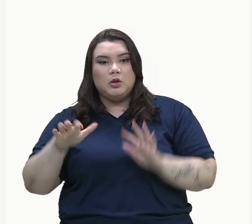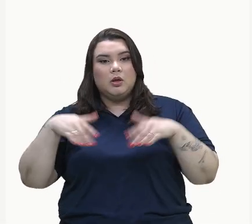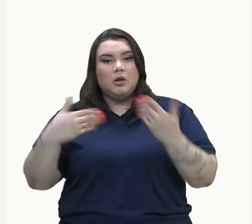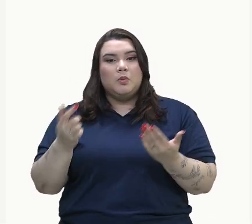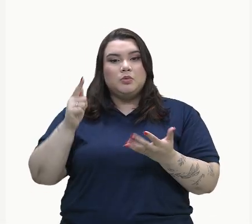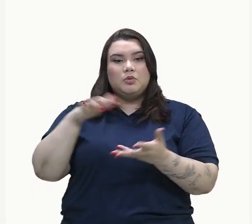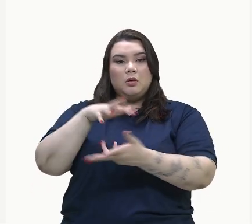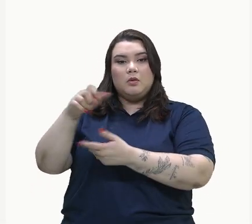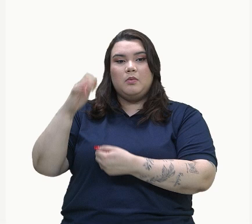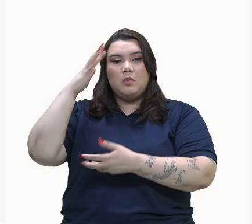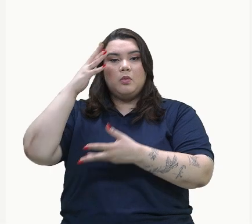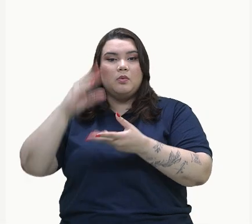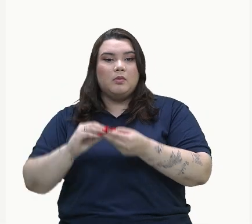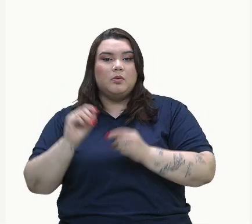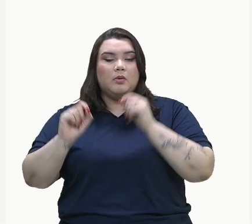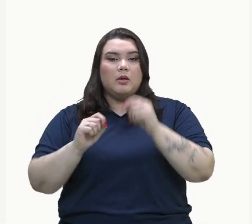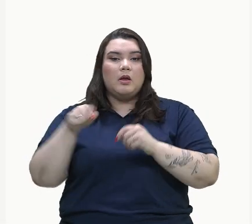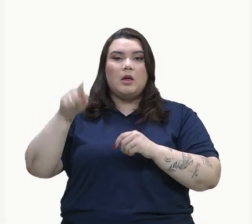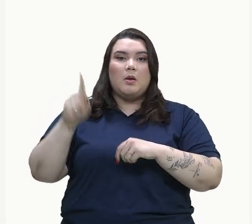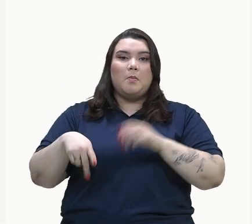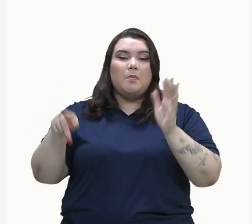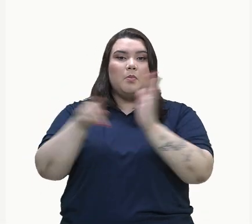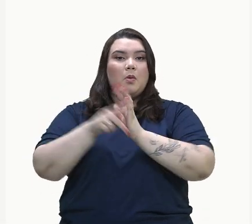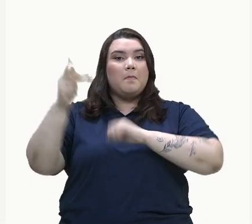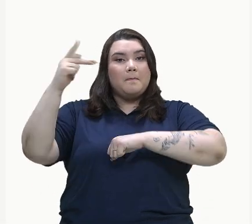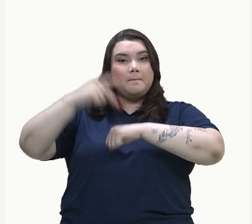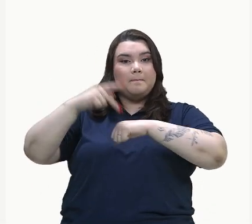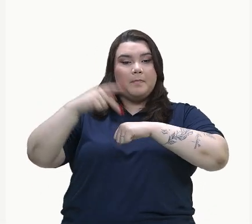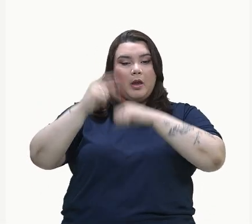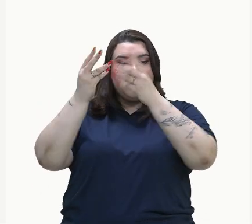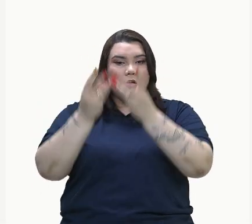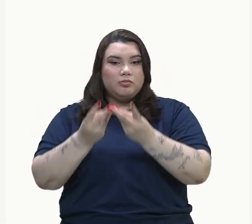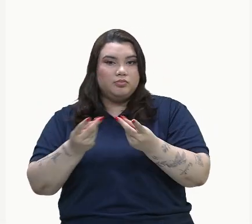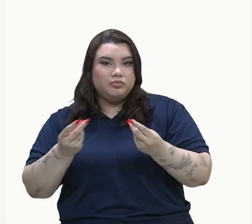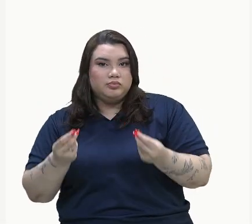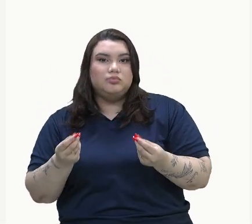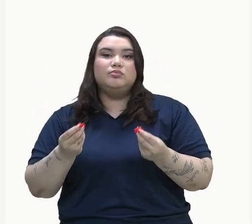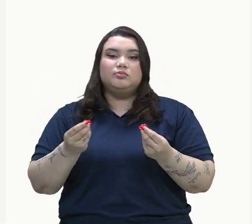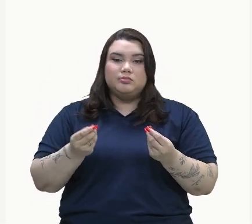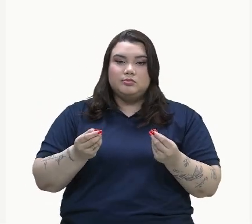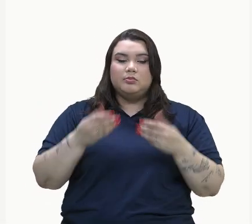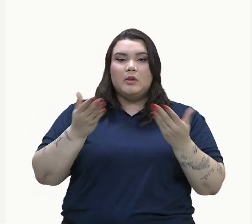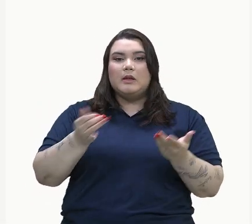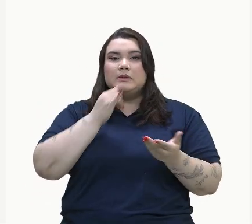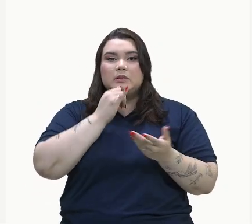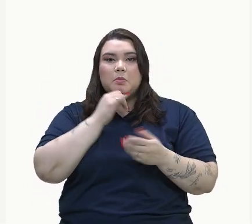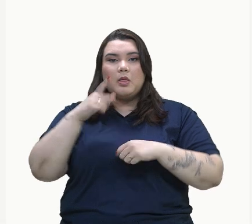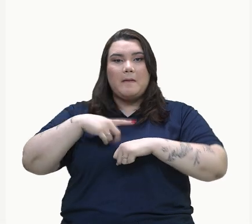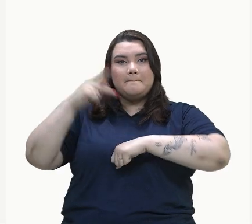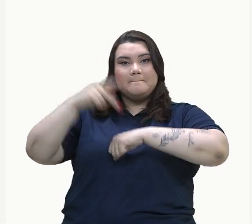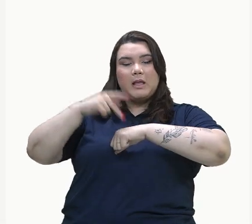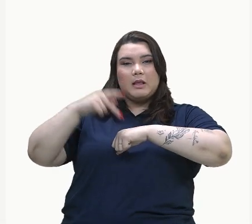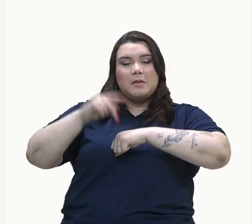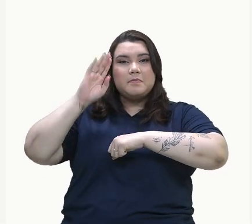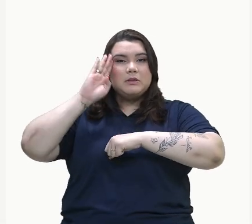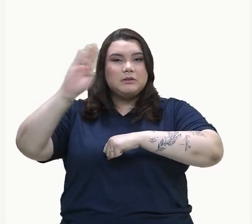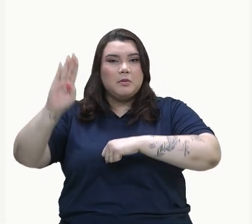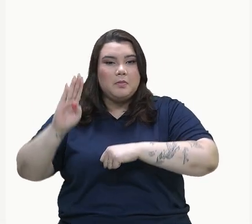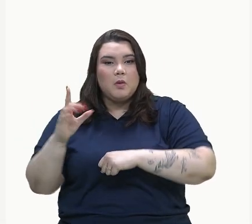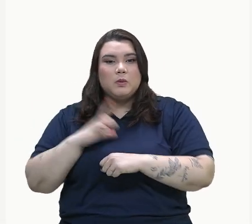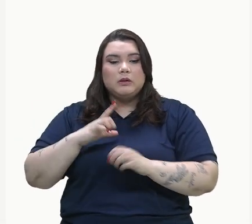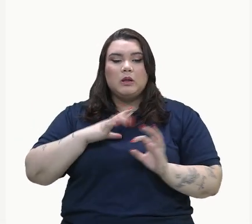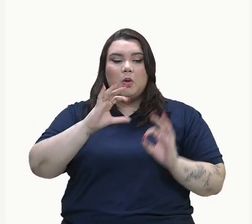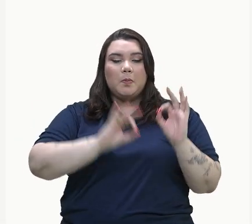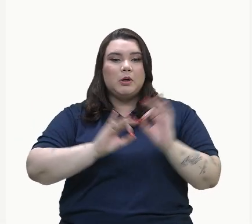do intemperismo das rochas, certo? A gente tem uma rocha-mãe que passa por um processo de intemperismo que vai